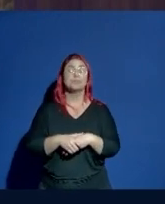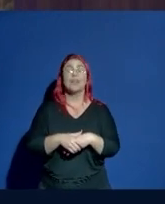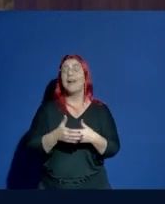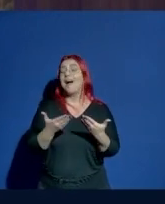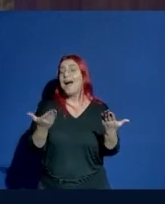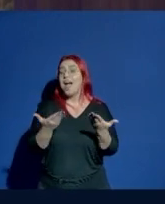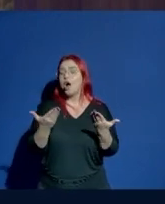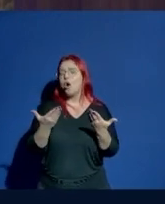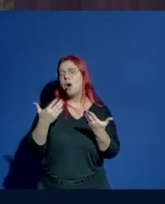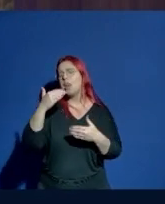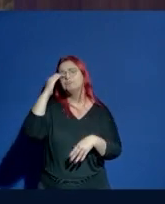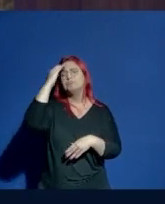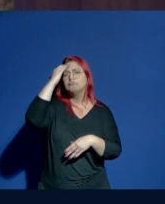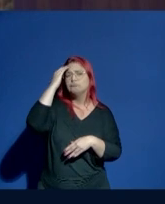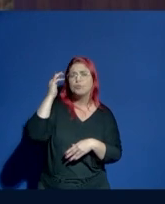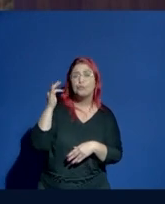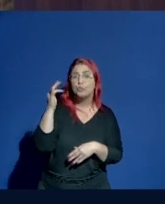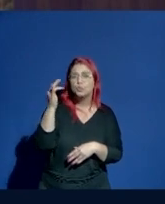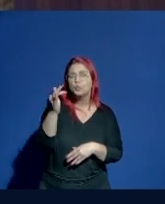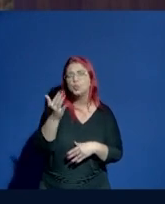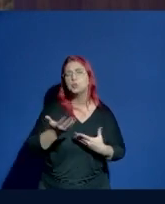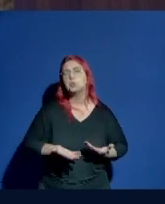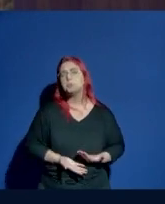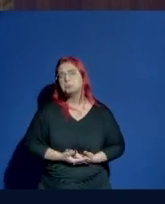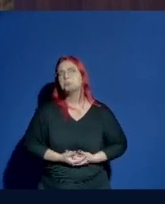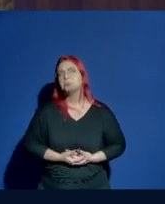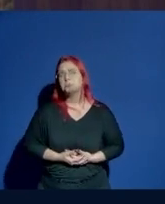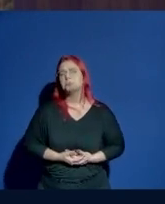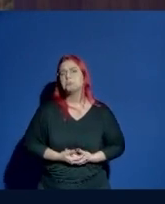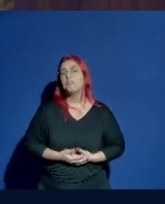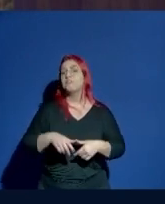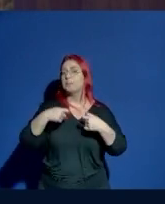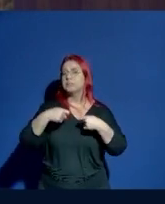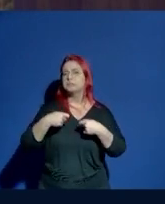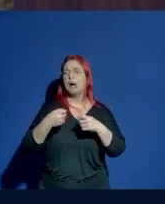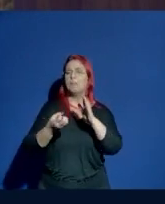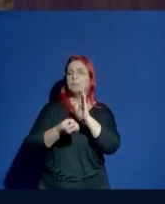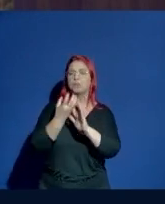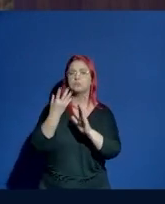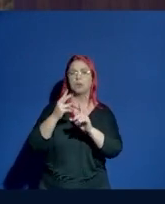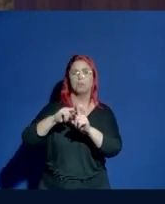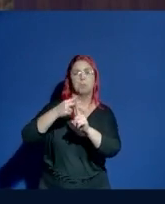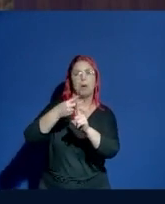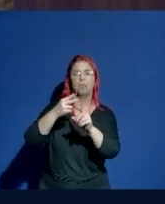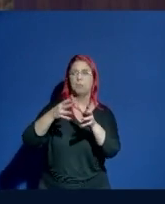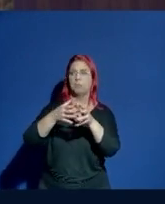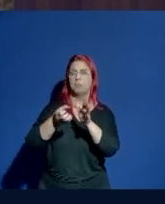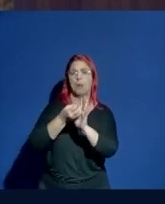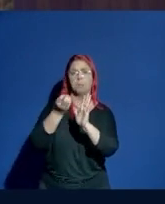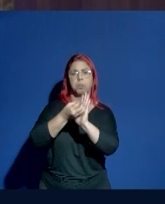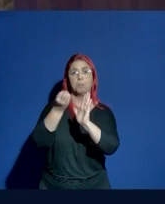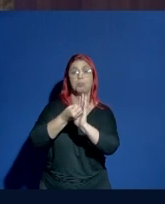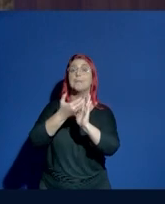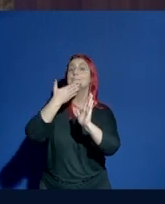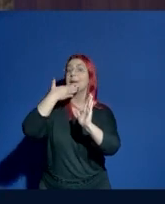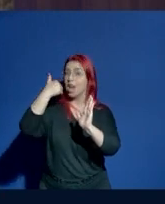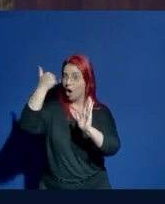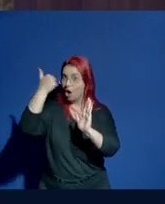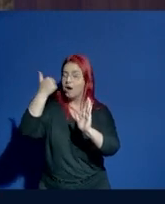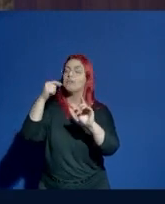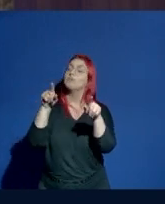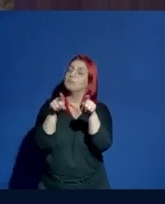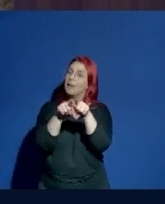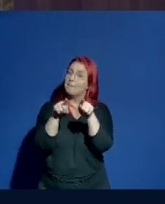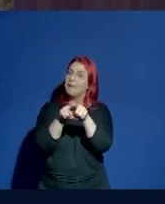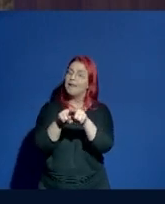para esse futuro, Diego, a gente vai ter que produzir cada vez mais, a gente vai produzir cada vez melhor, mas, ao